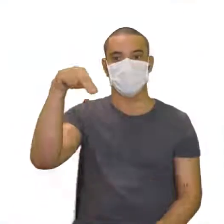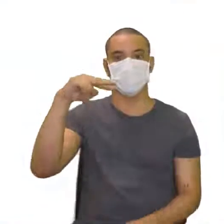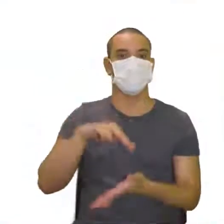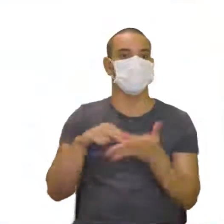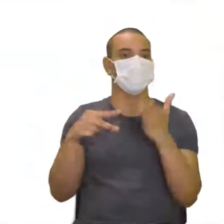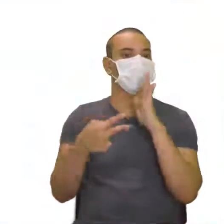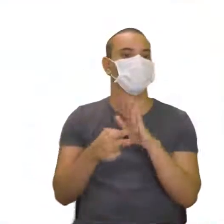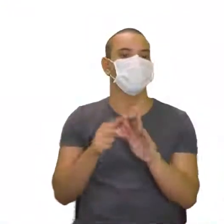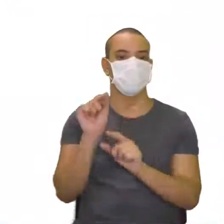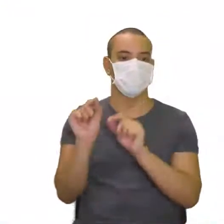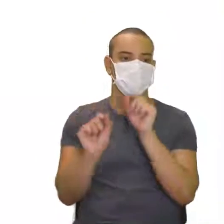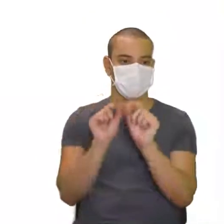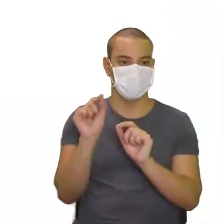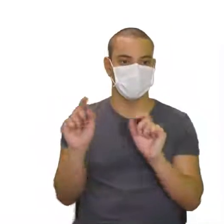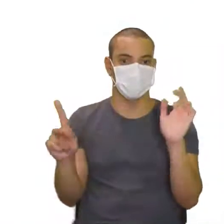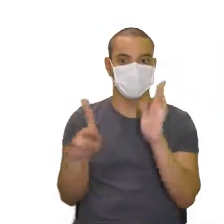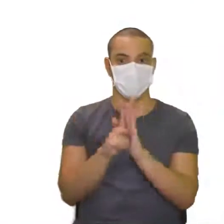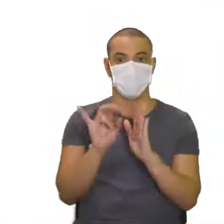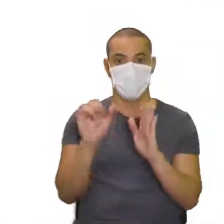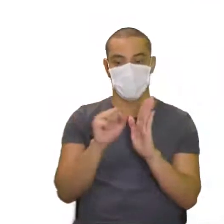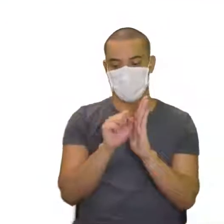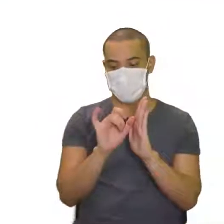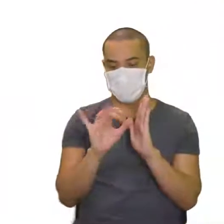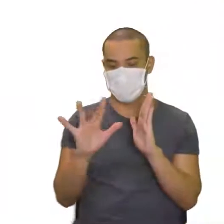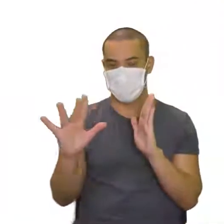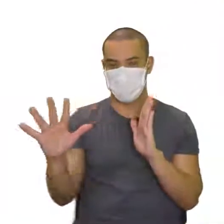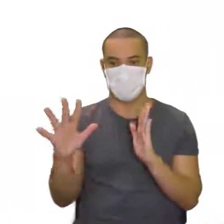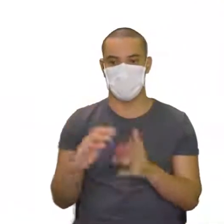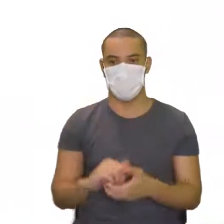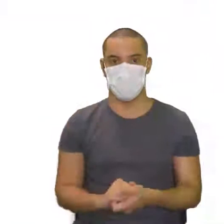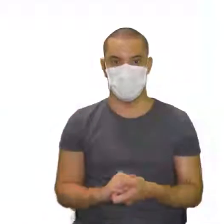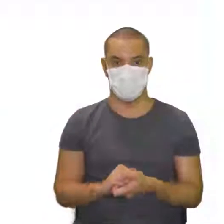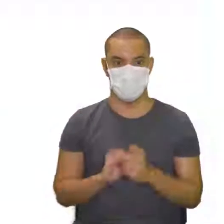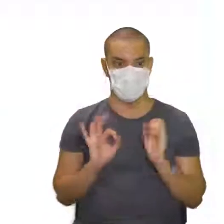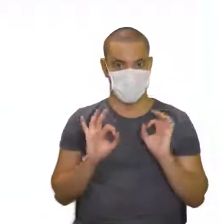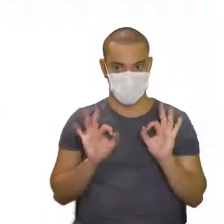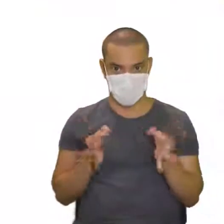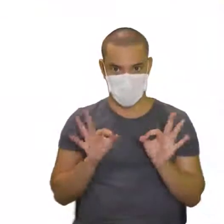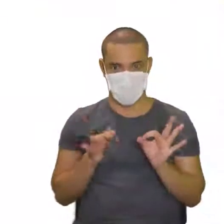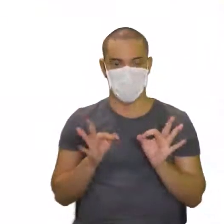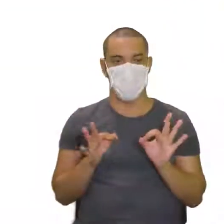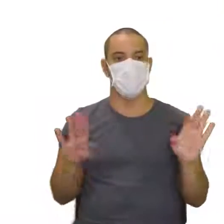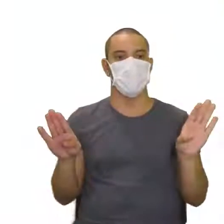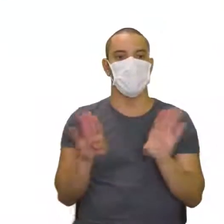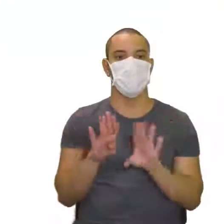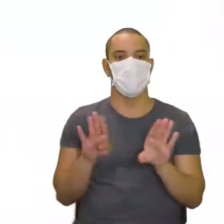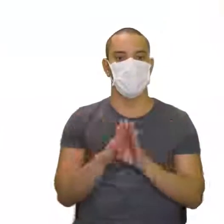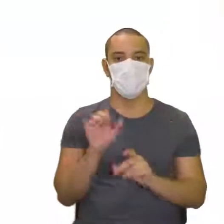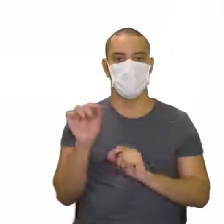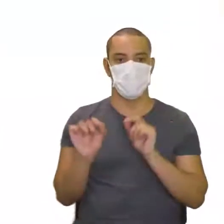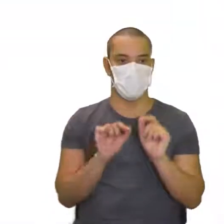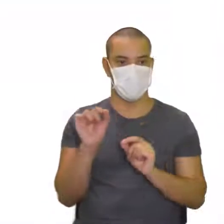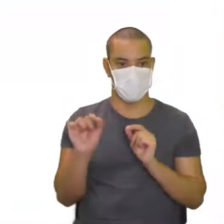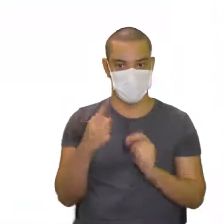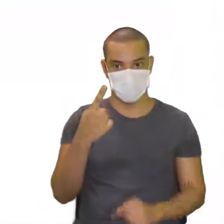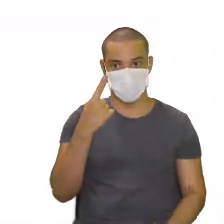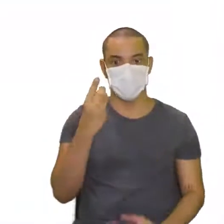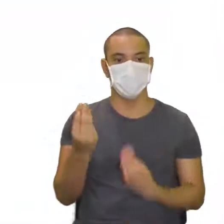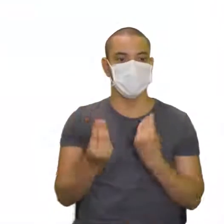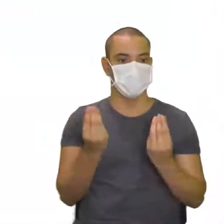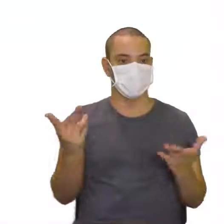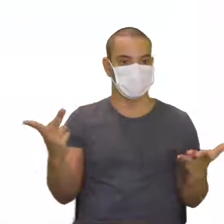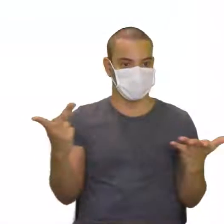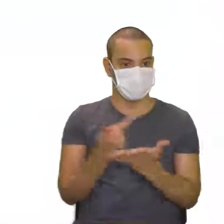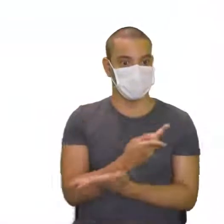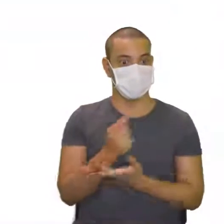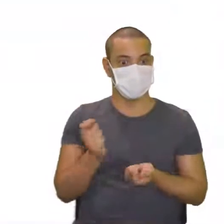o lado norte, é por onde saem as linhas de indução, ok? E aqui também, se liga no sentido da corrente,